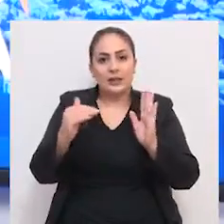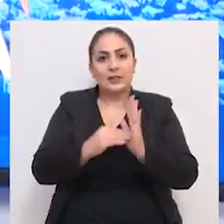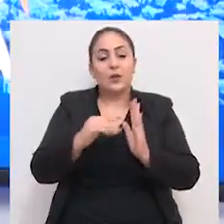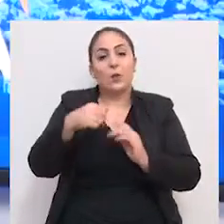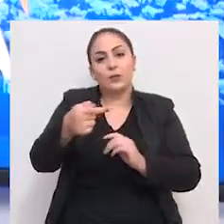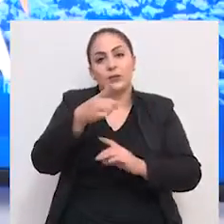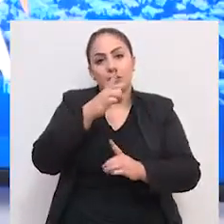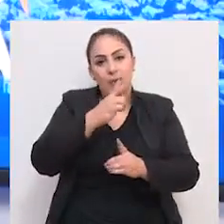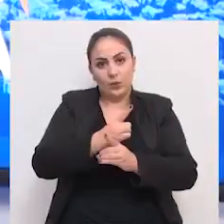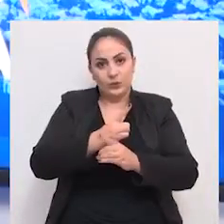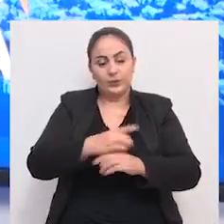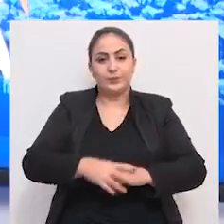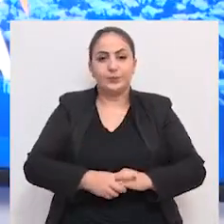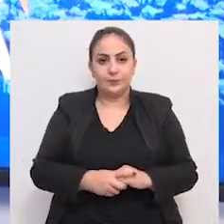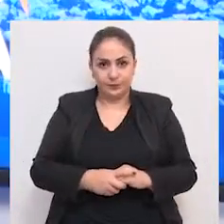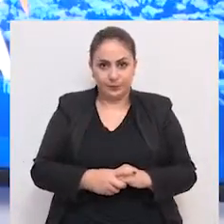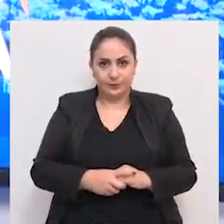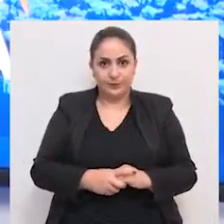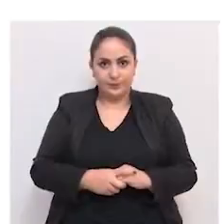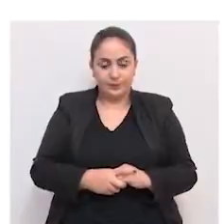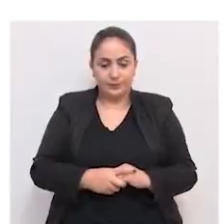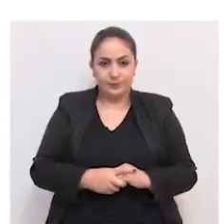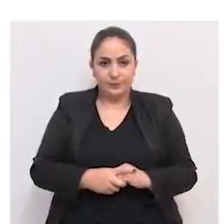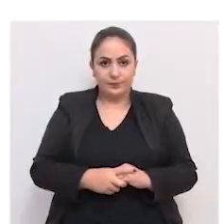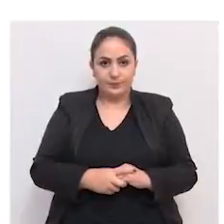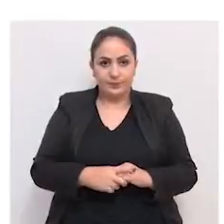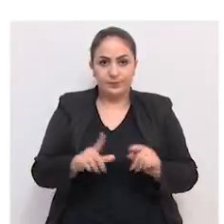boa noite e até a nossa próxima edição.